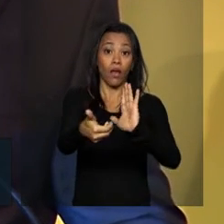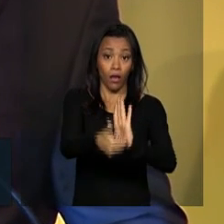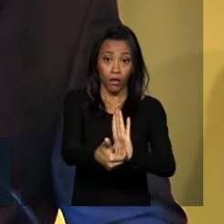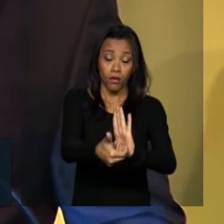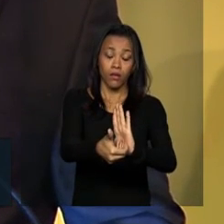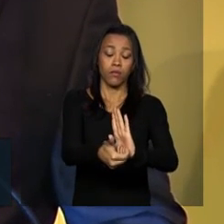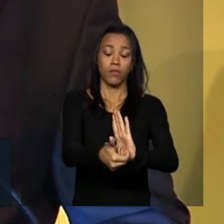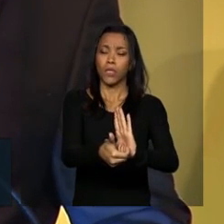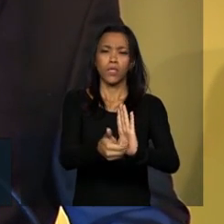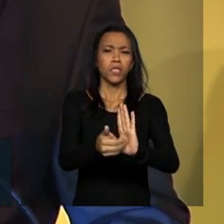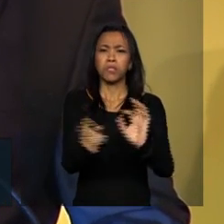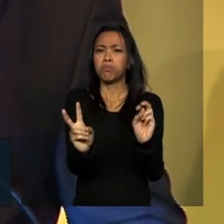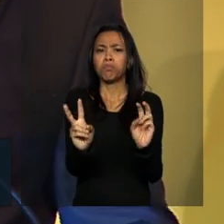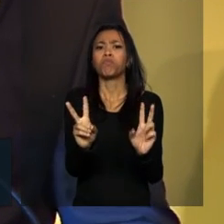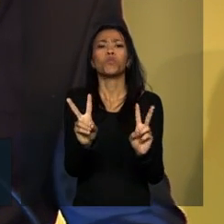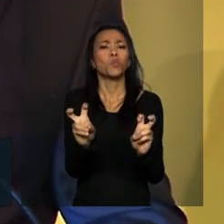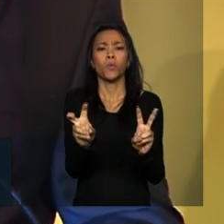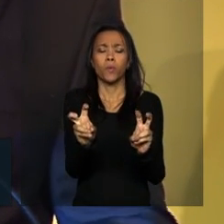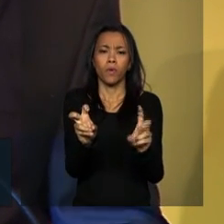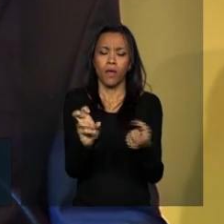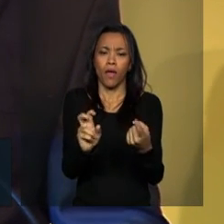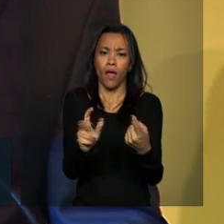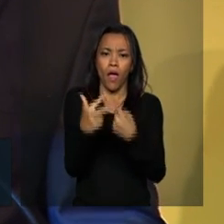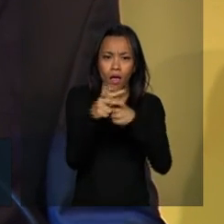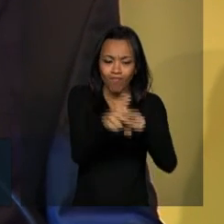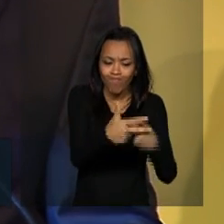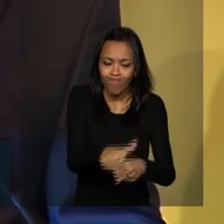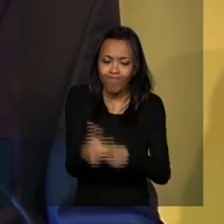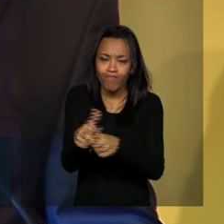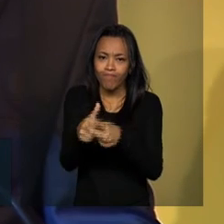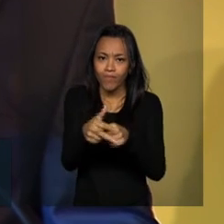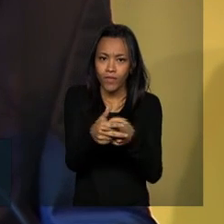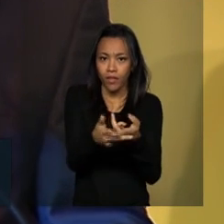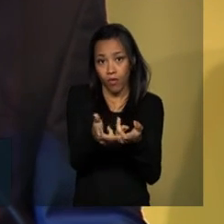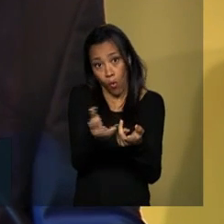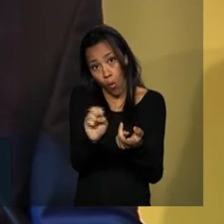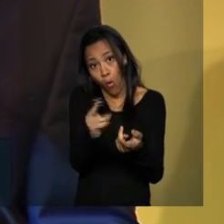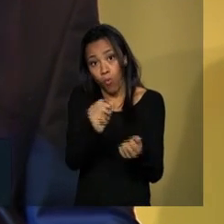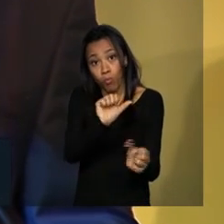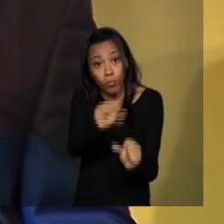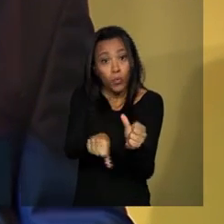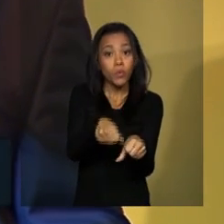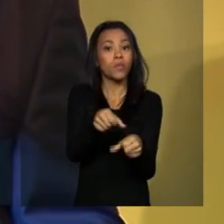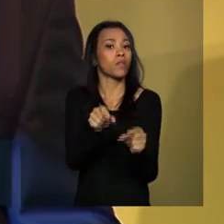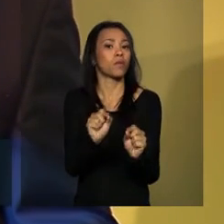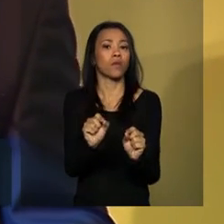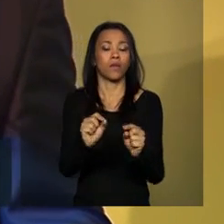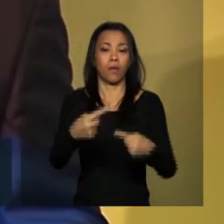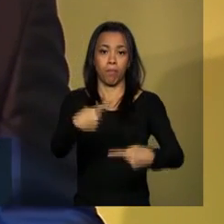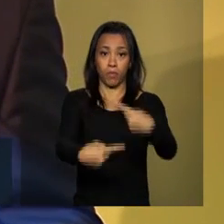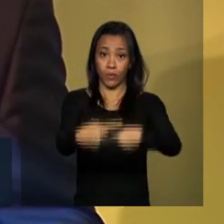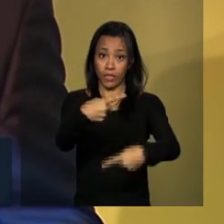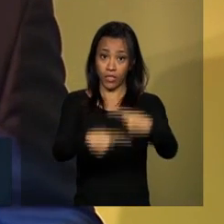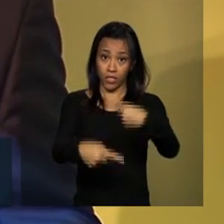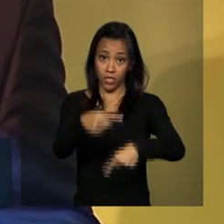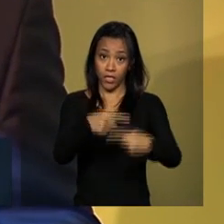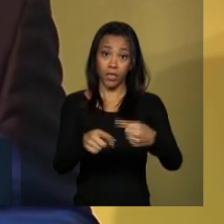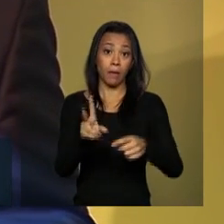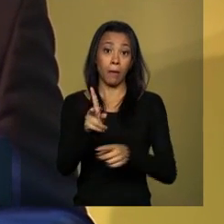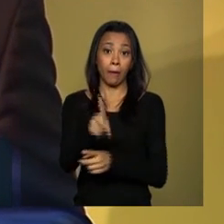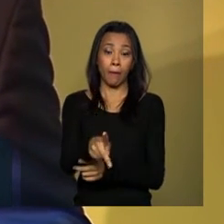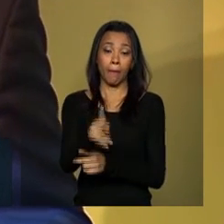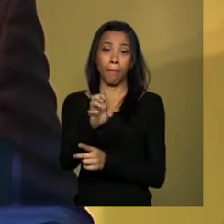que ajusta ou modifica a política pensionária.